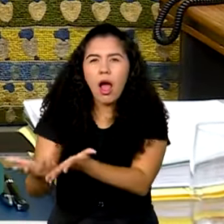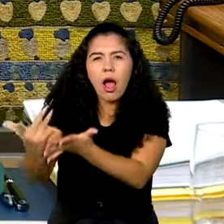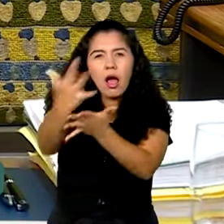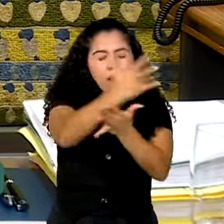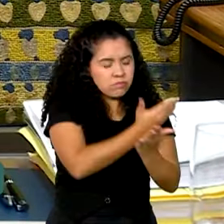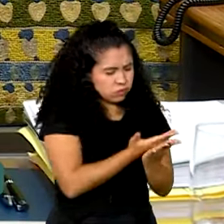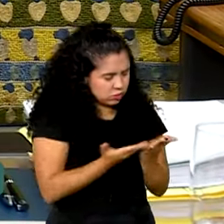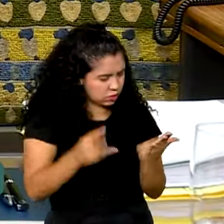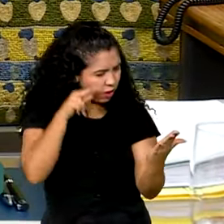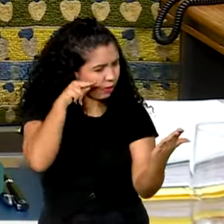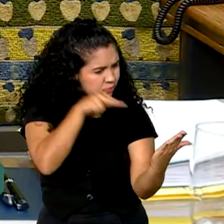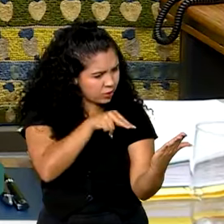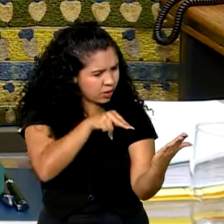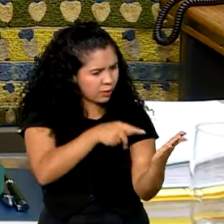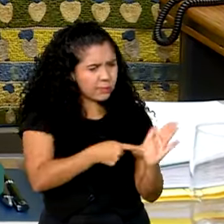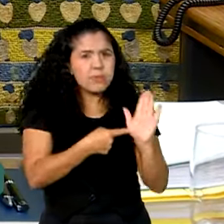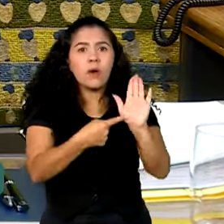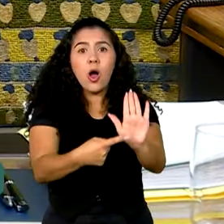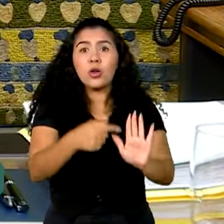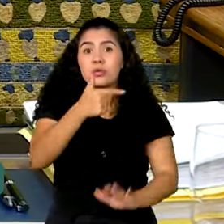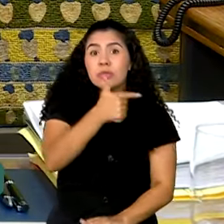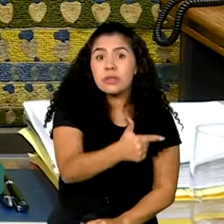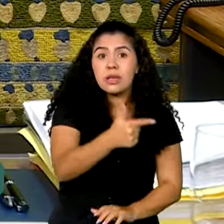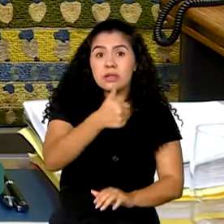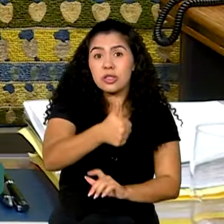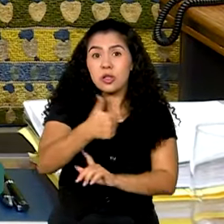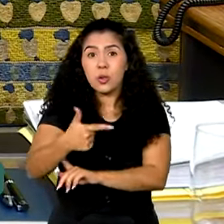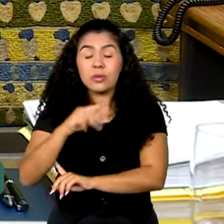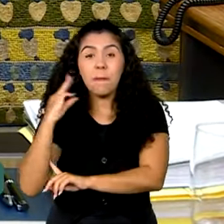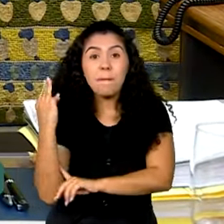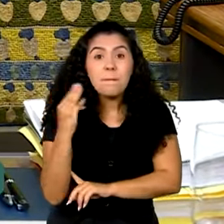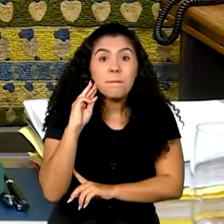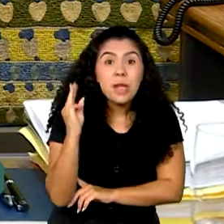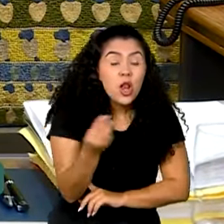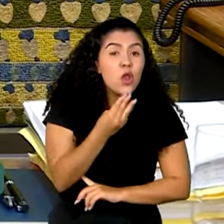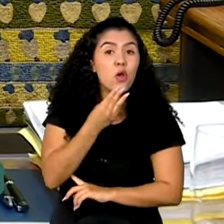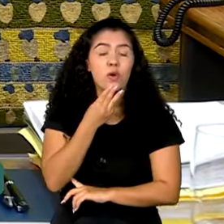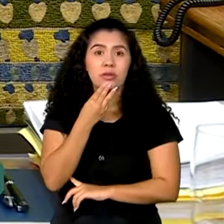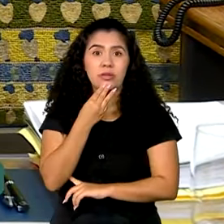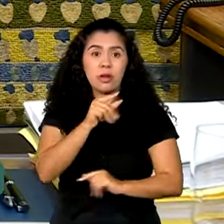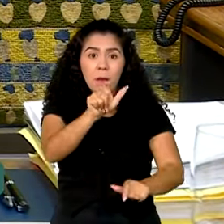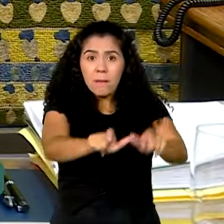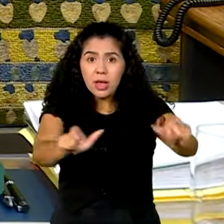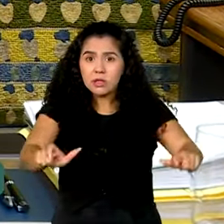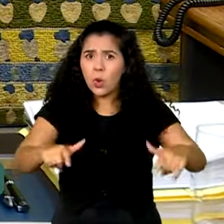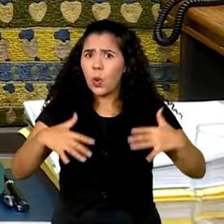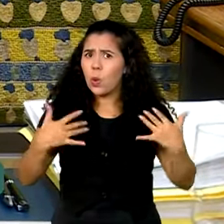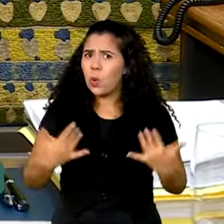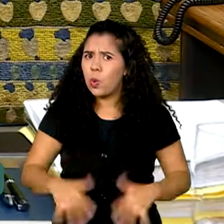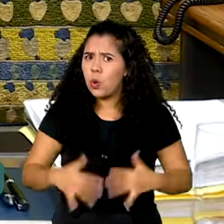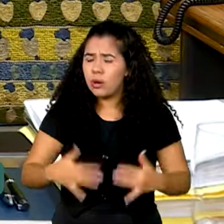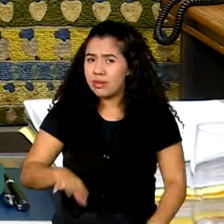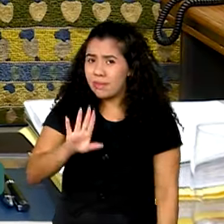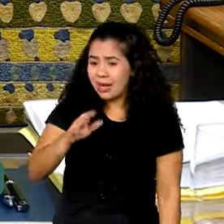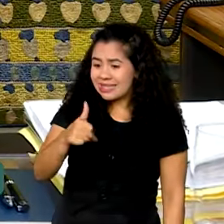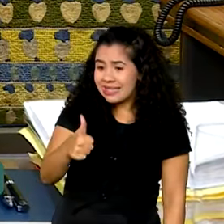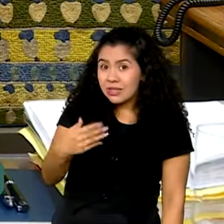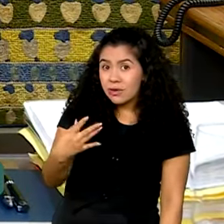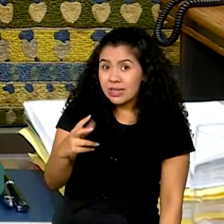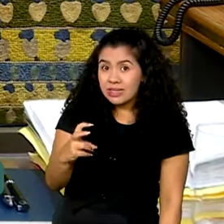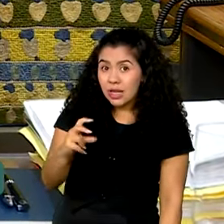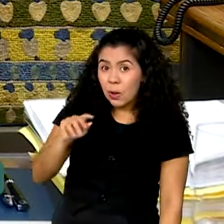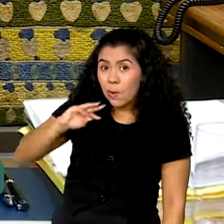212 milhões e 500 mil pessoas, tá? Ou seja, se levar em conta que 145 milhões no